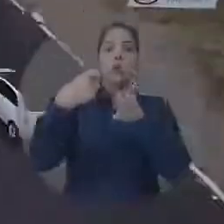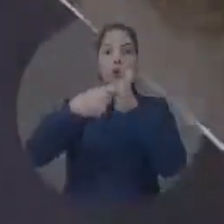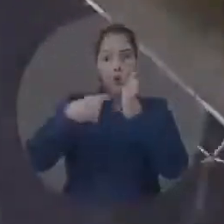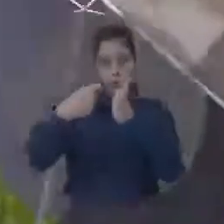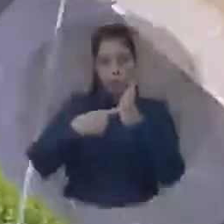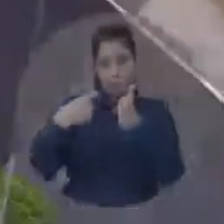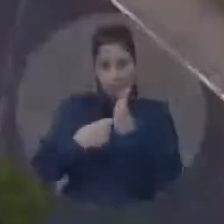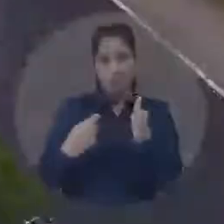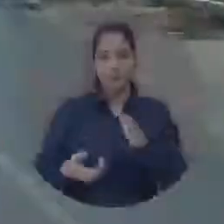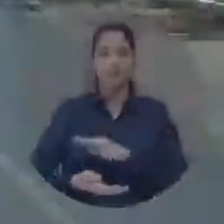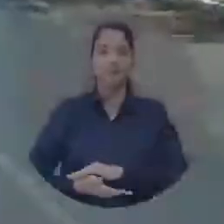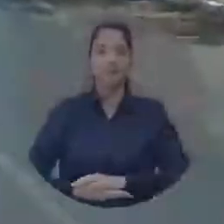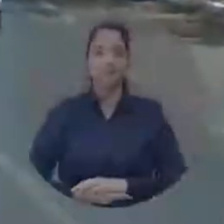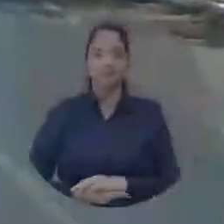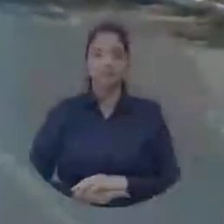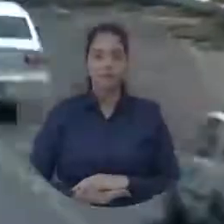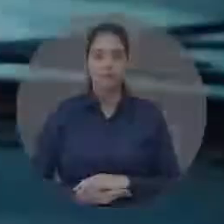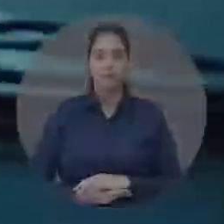Coxipó.